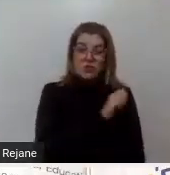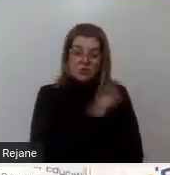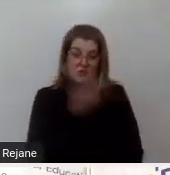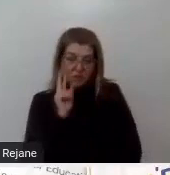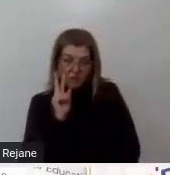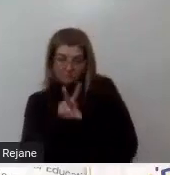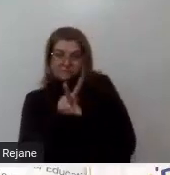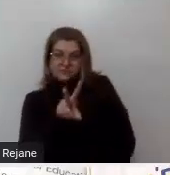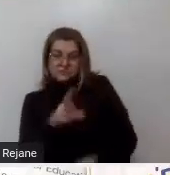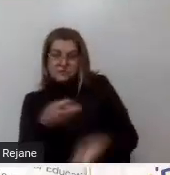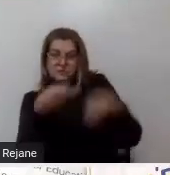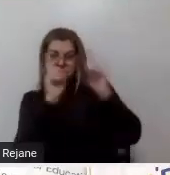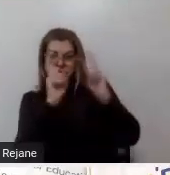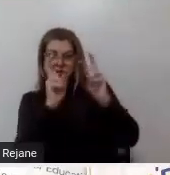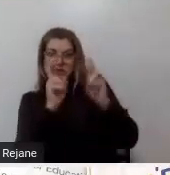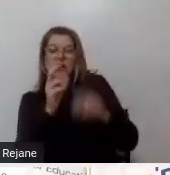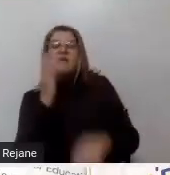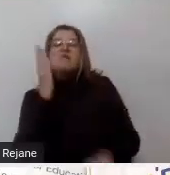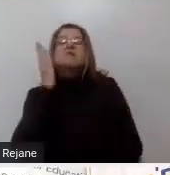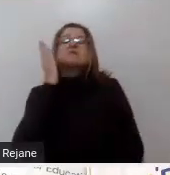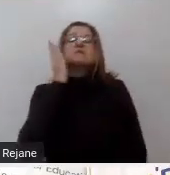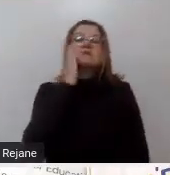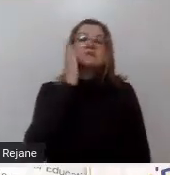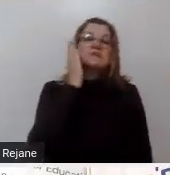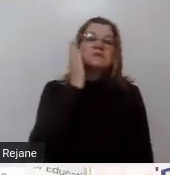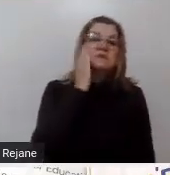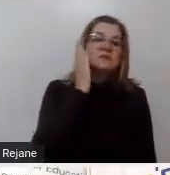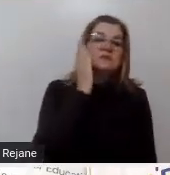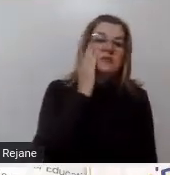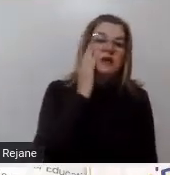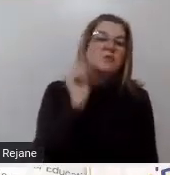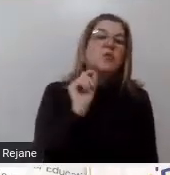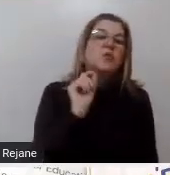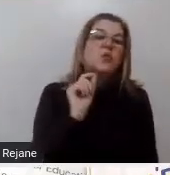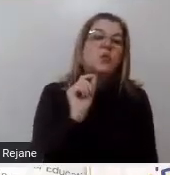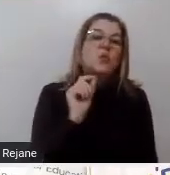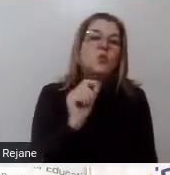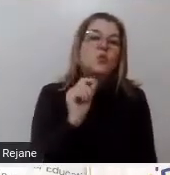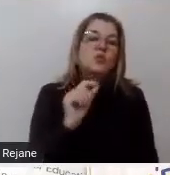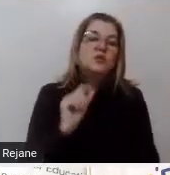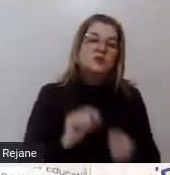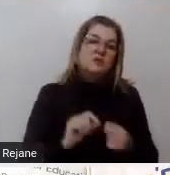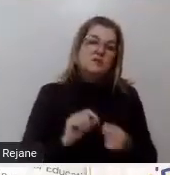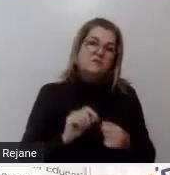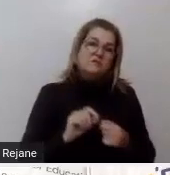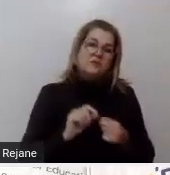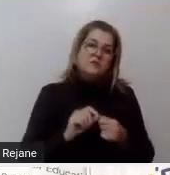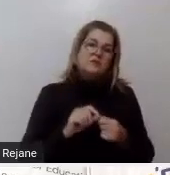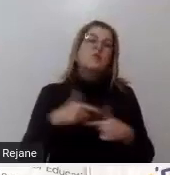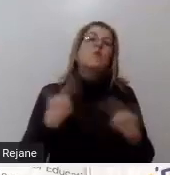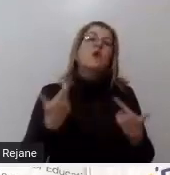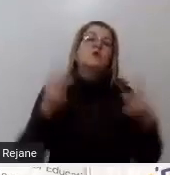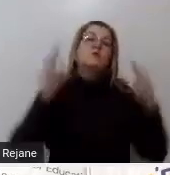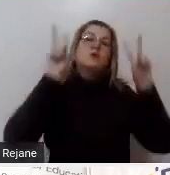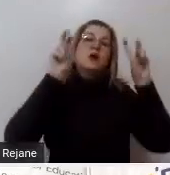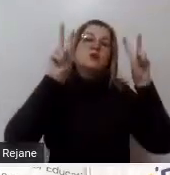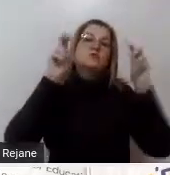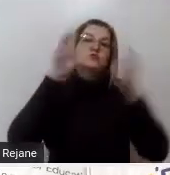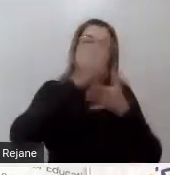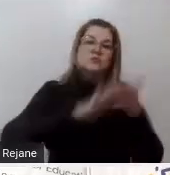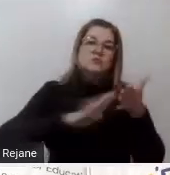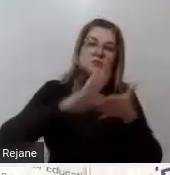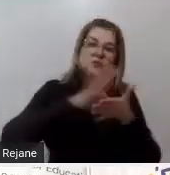olho nesse título e ele vai saber do que ele está fazendo, do que se trata aquela atividade,